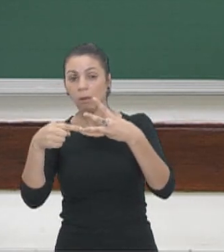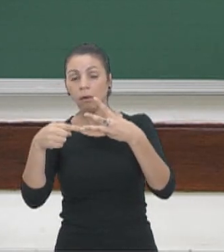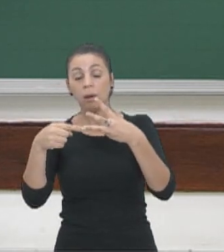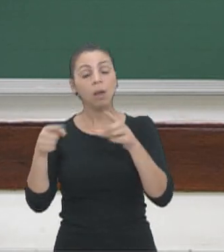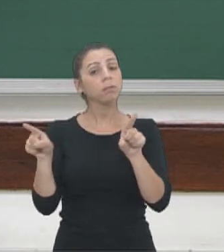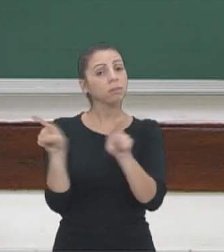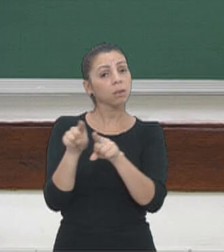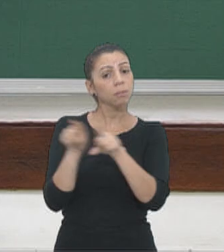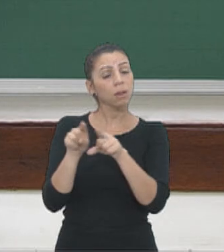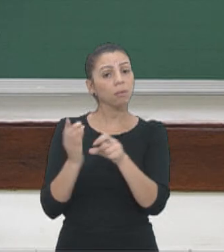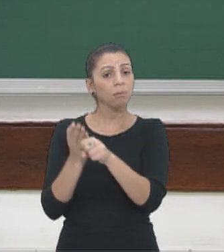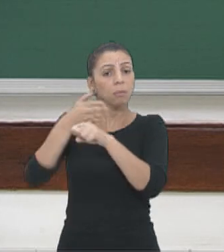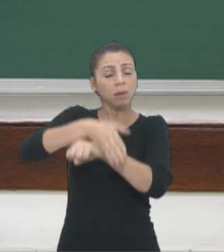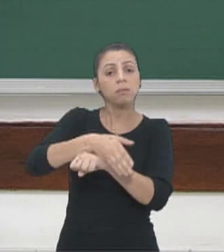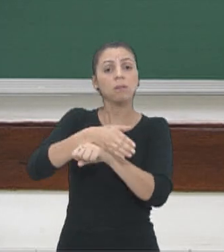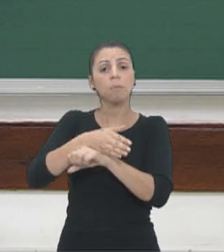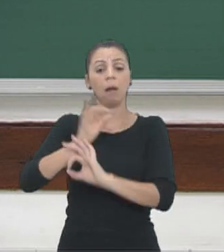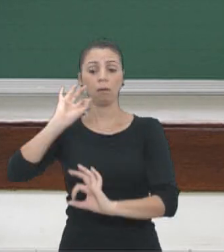organizar aí